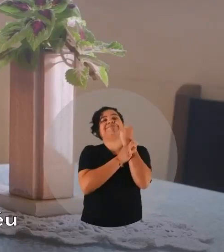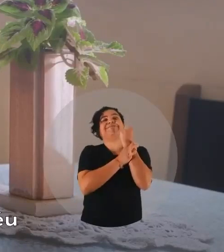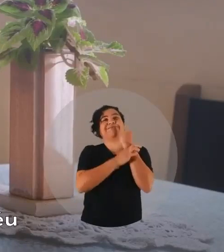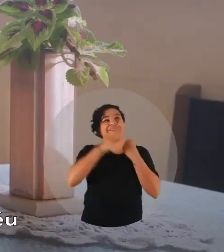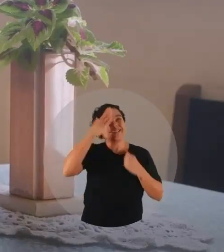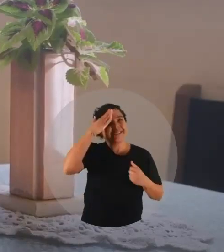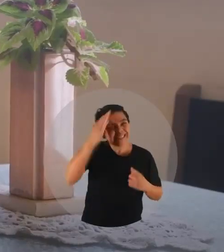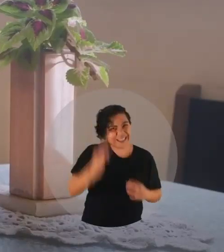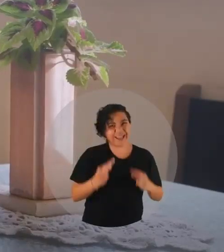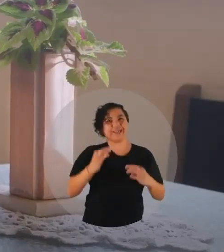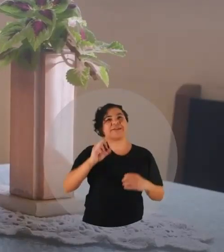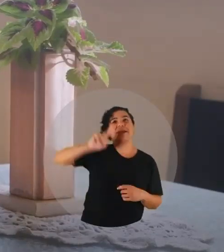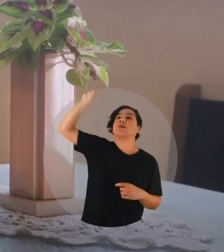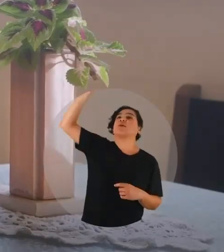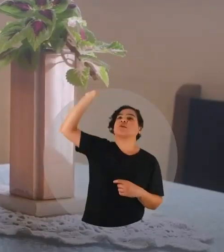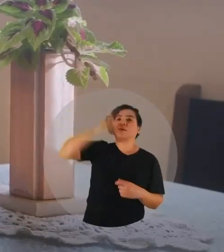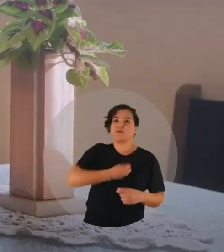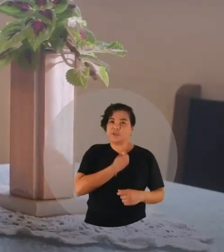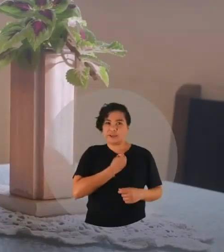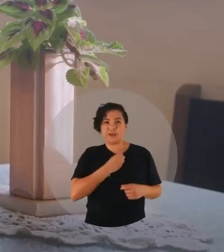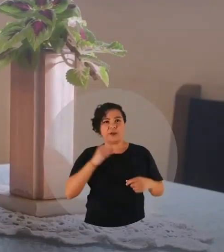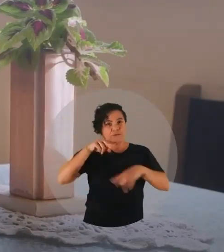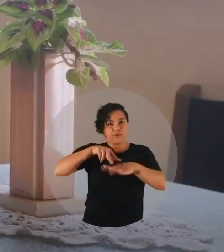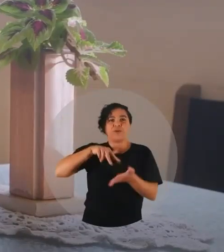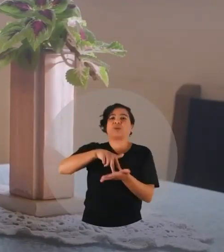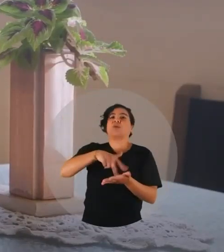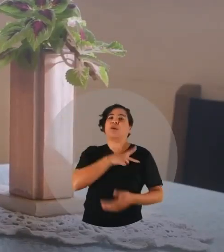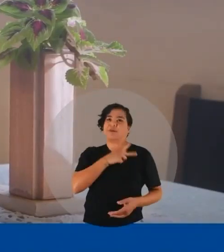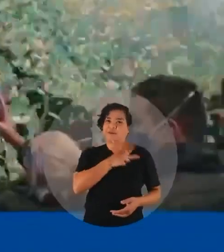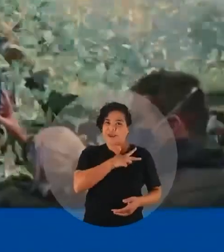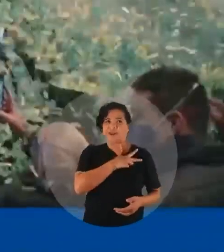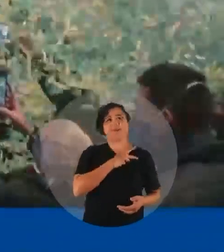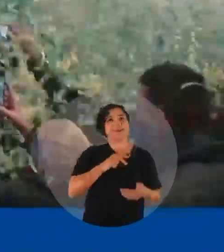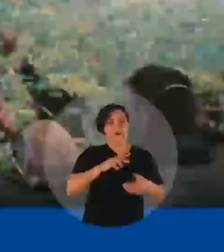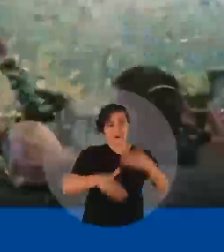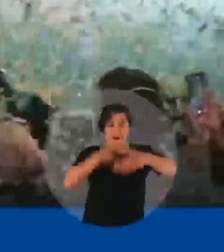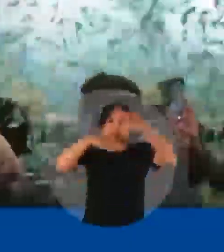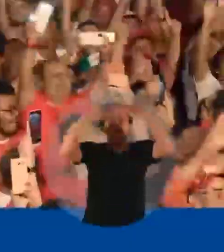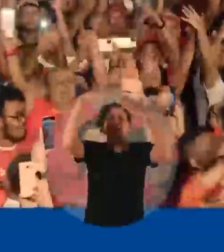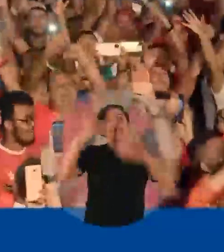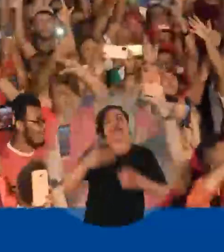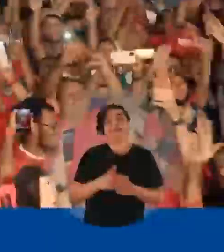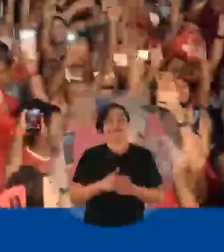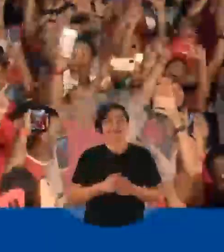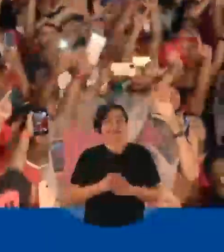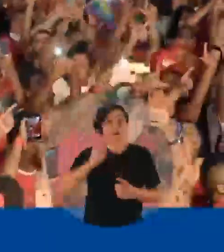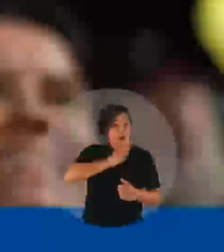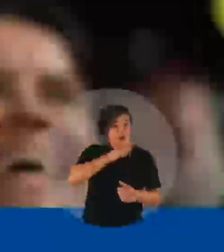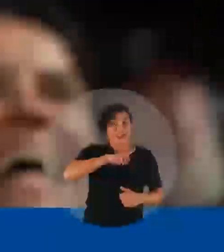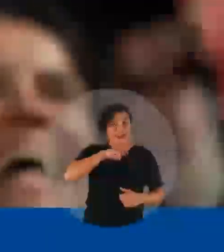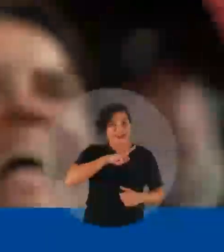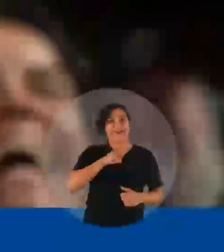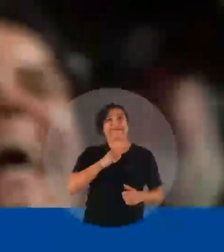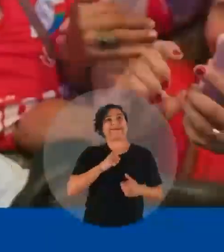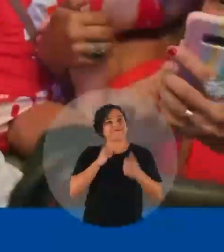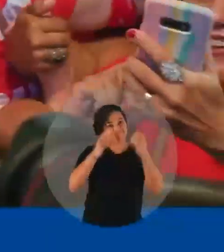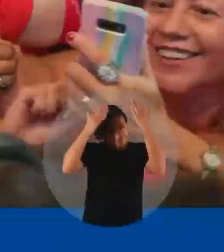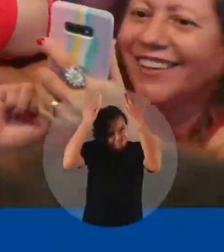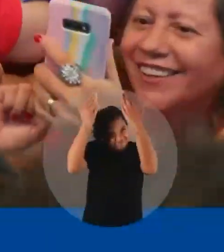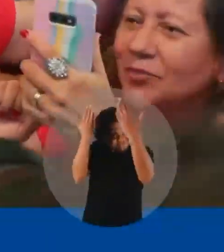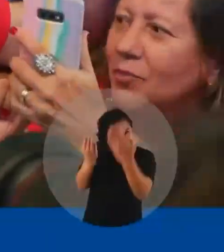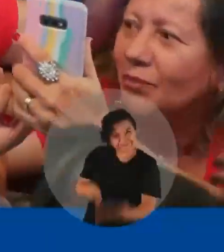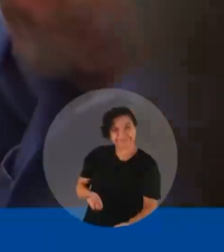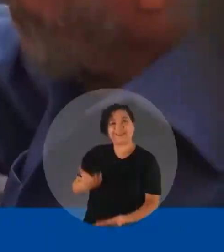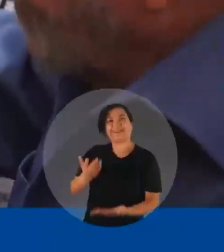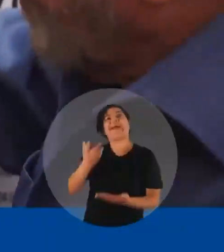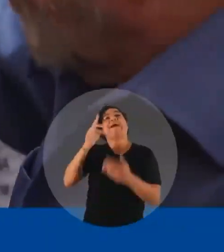existe um Deus no céu, que o Lula voltando, as coisas vão melhorar para nós. Haverá de ser tempo bom para